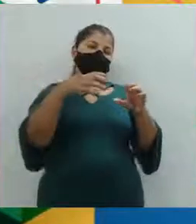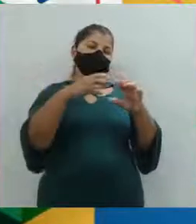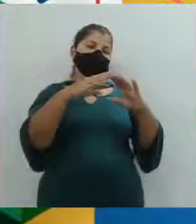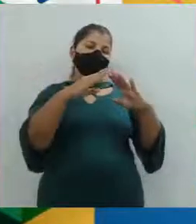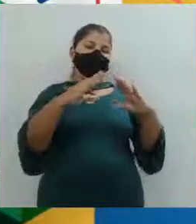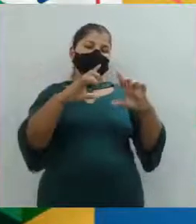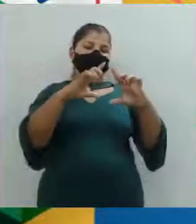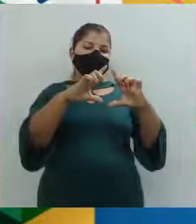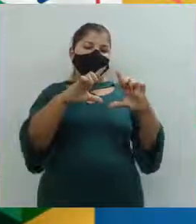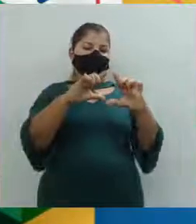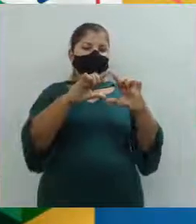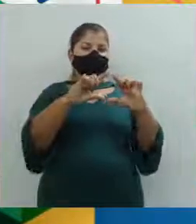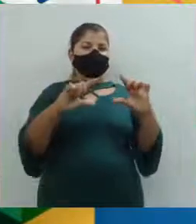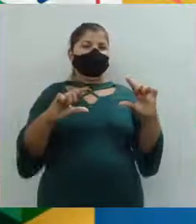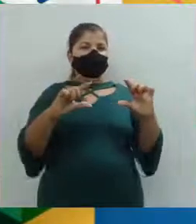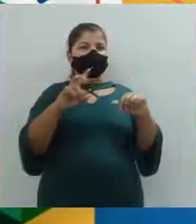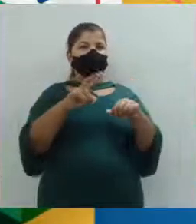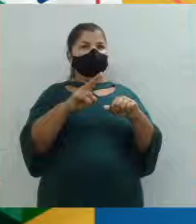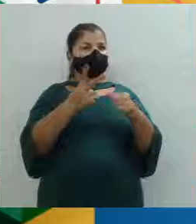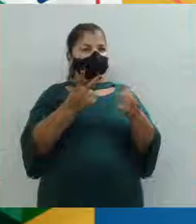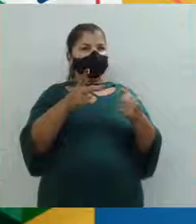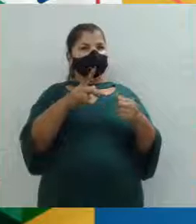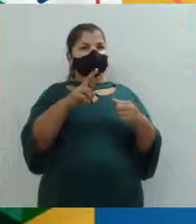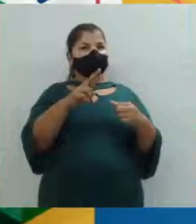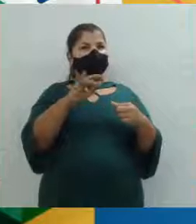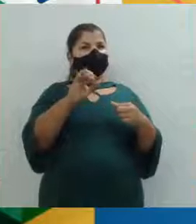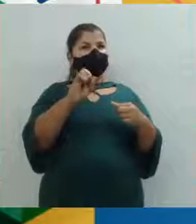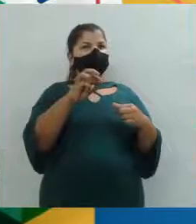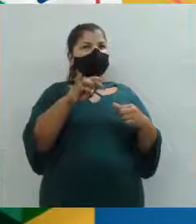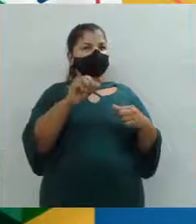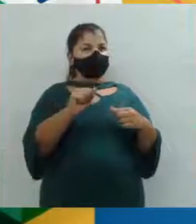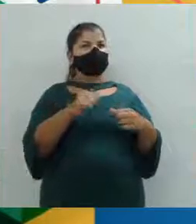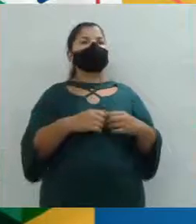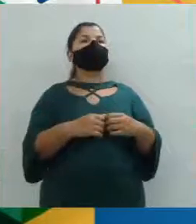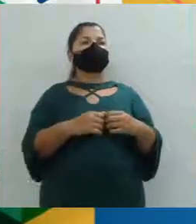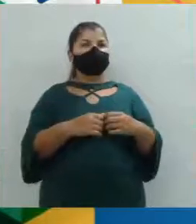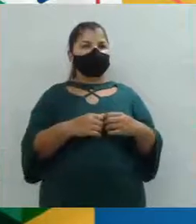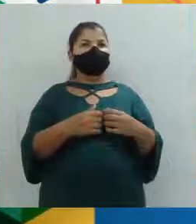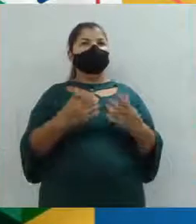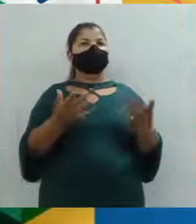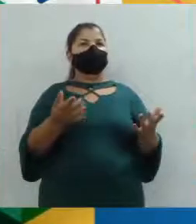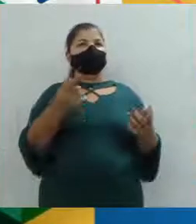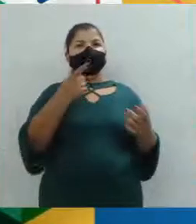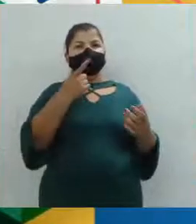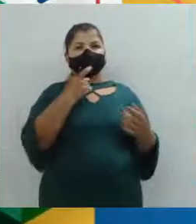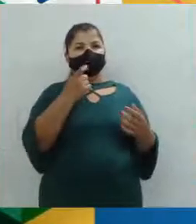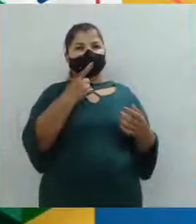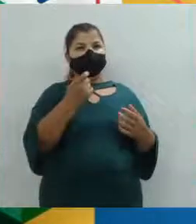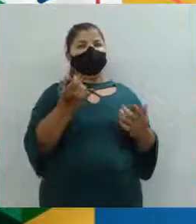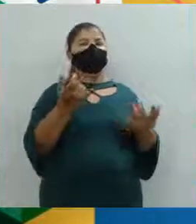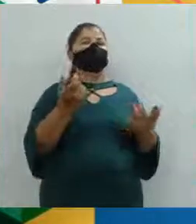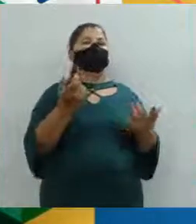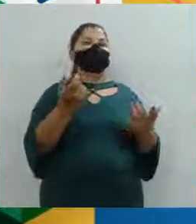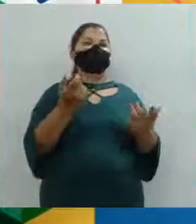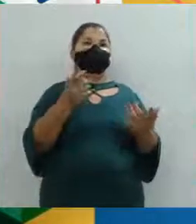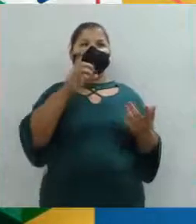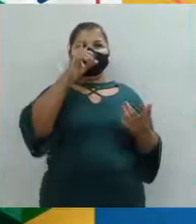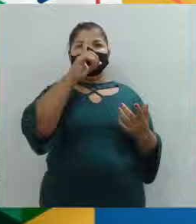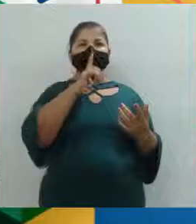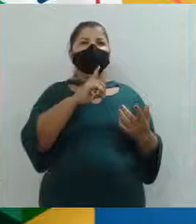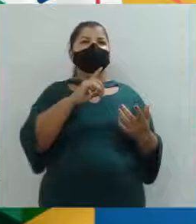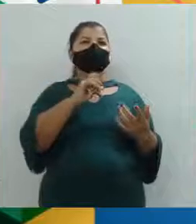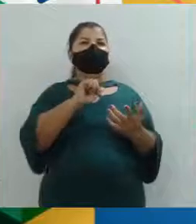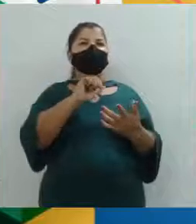dele, né? Que foi o quarto. E aí a gente vê todas as coisas que a gente viu anteriormente, né? O vermelho, o amarelo, o verde, o azul e assim por diante.